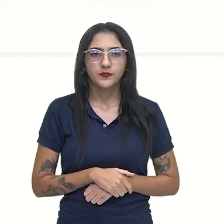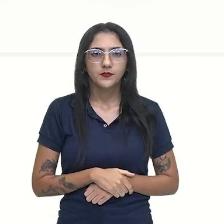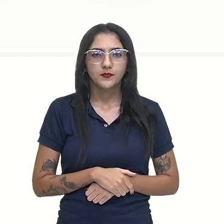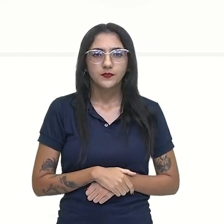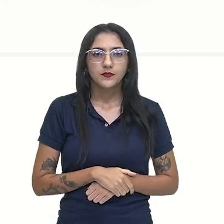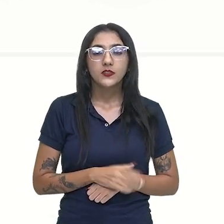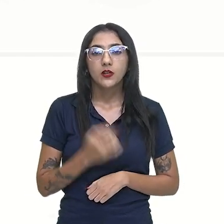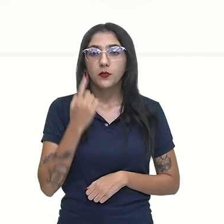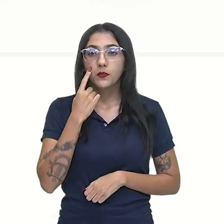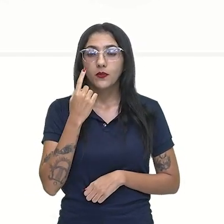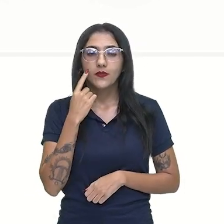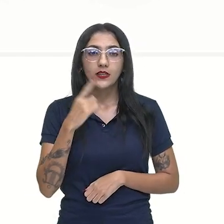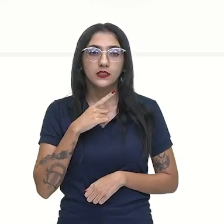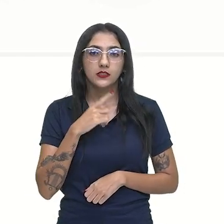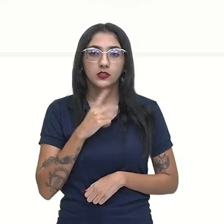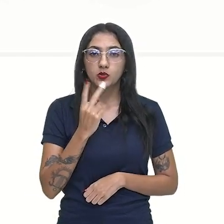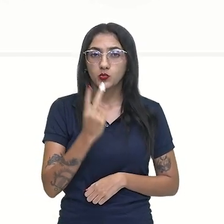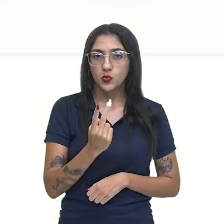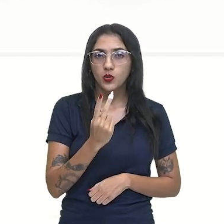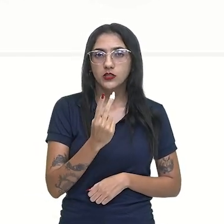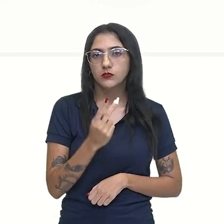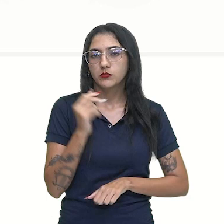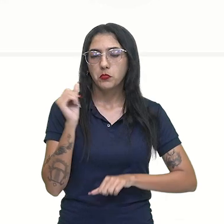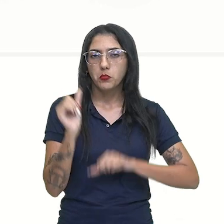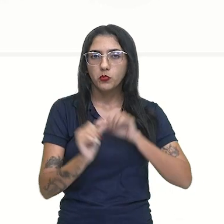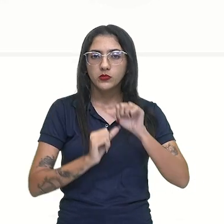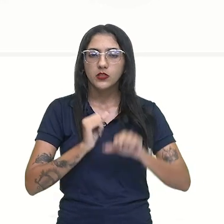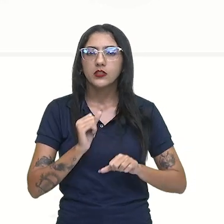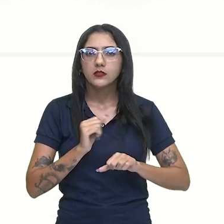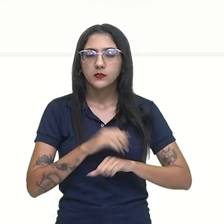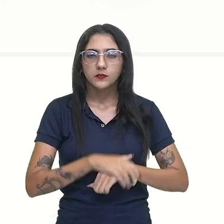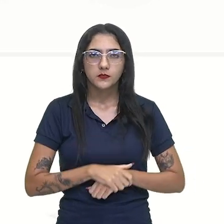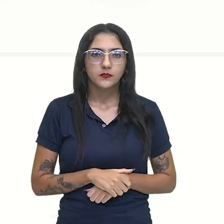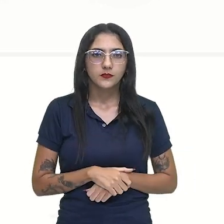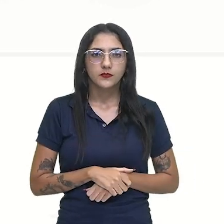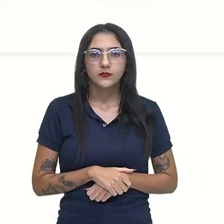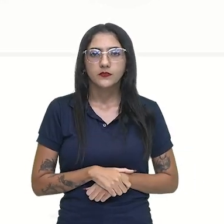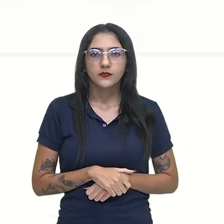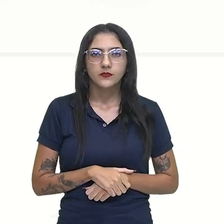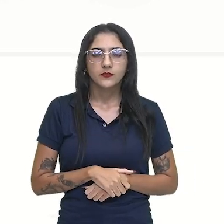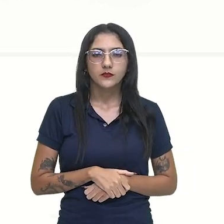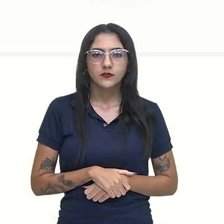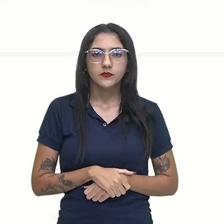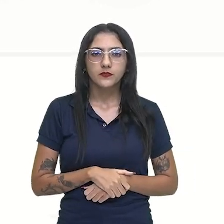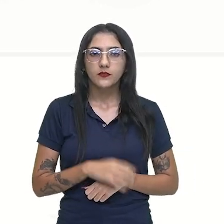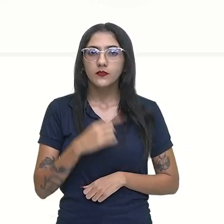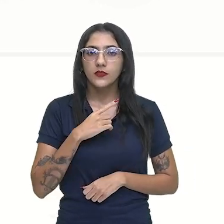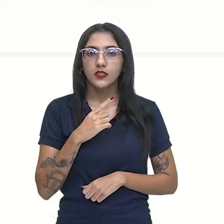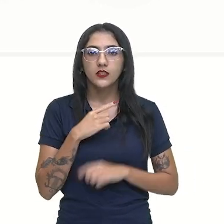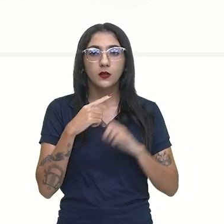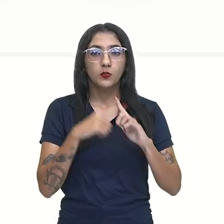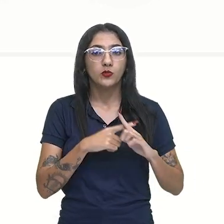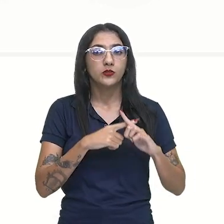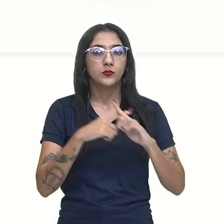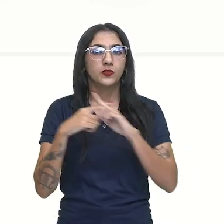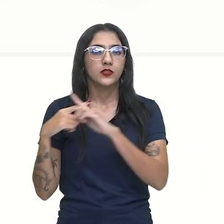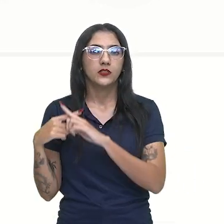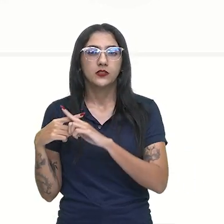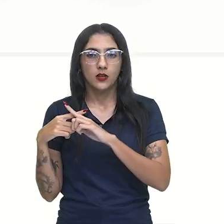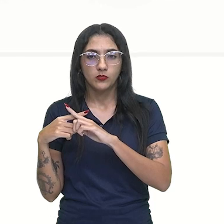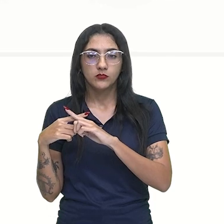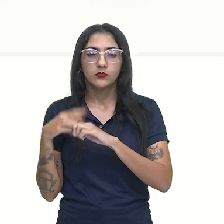são 2 operações, né? Nós temos aí a multiplicação